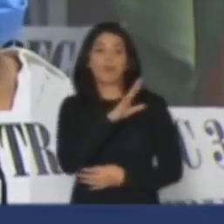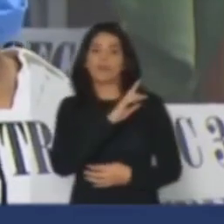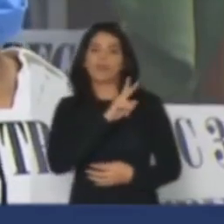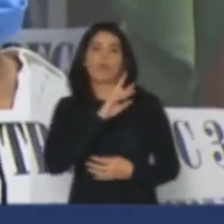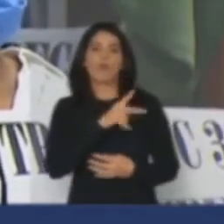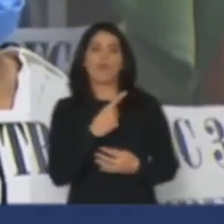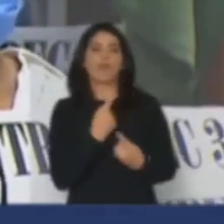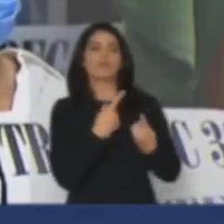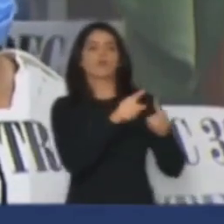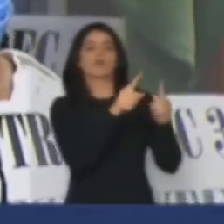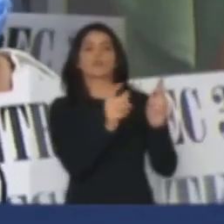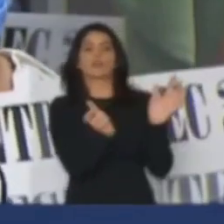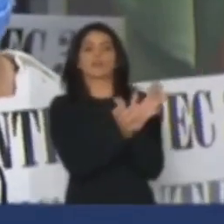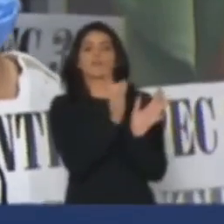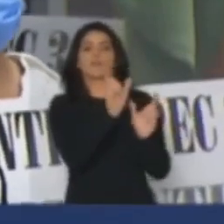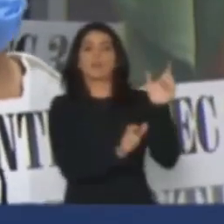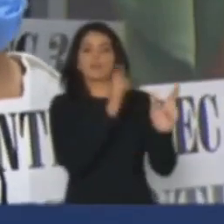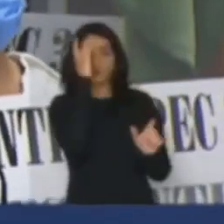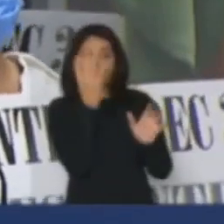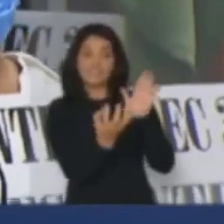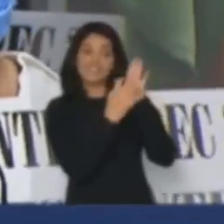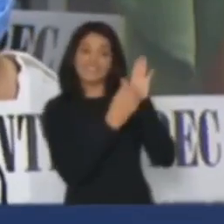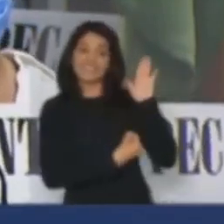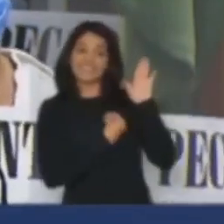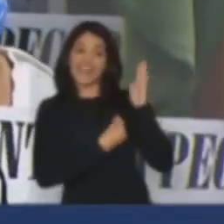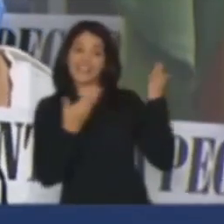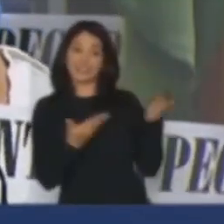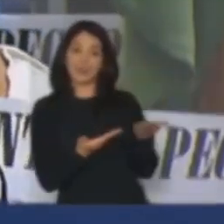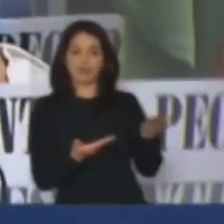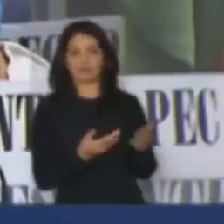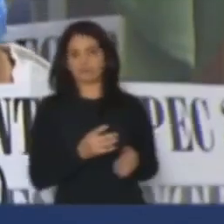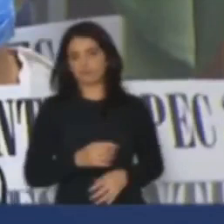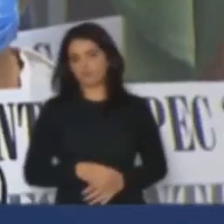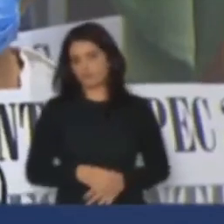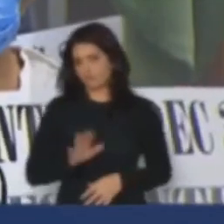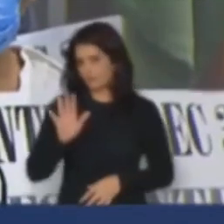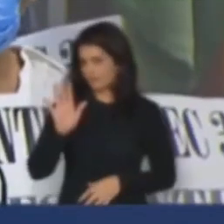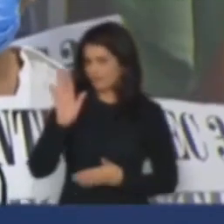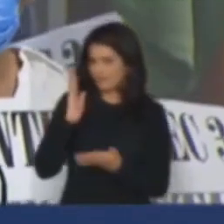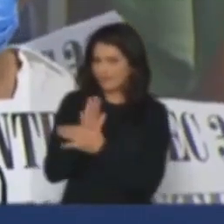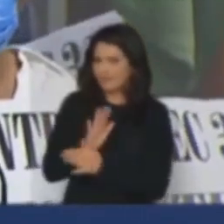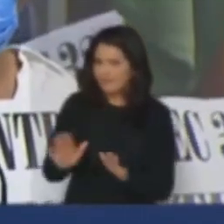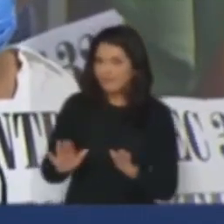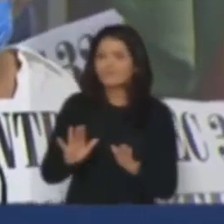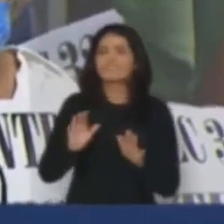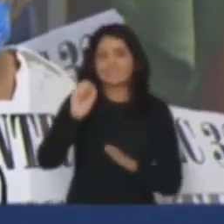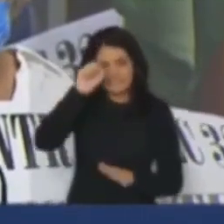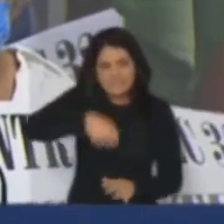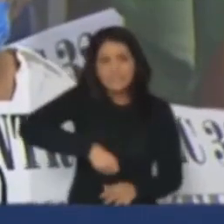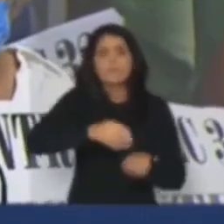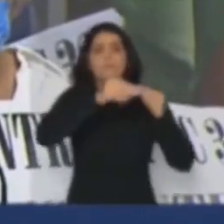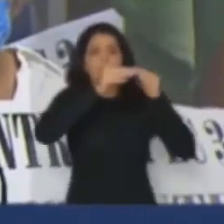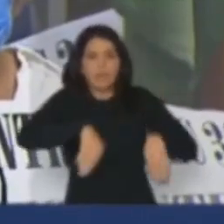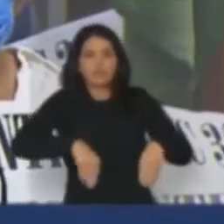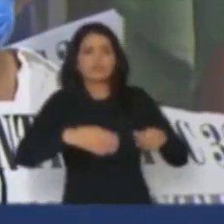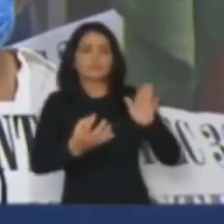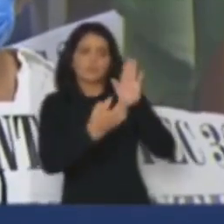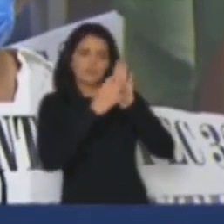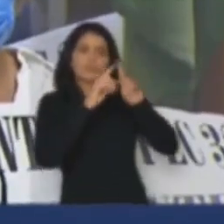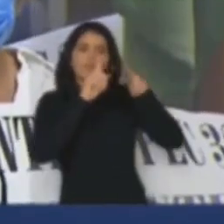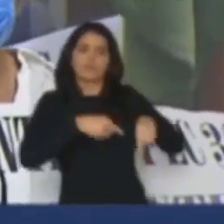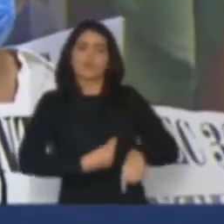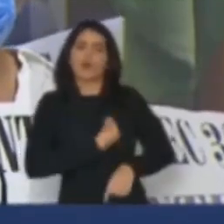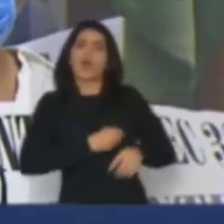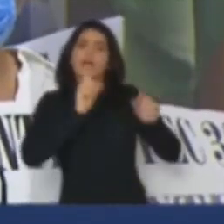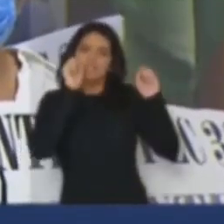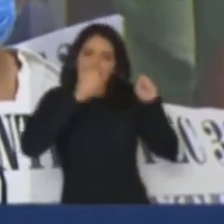atual. Ela atinge o servidor atual, a não ser que ela mude. Eu quero chamar a atenção que o servidor atual, por exemplo, é